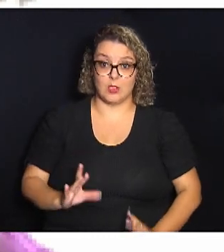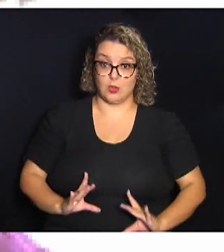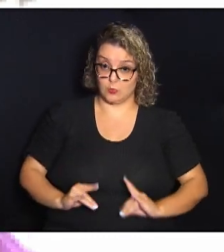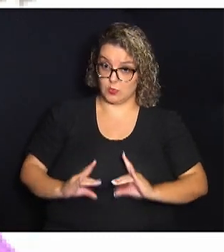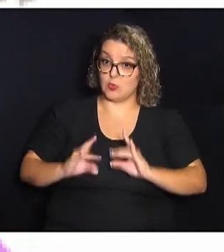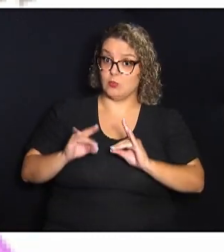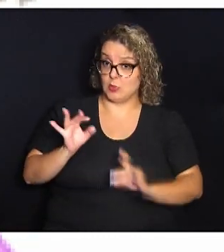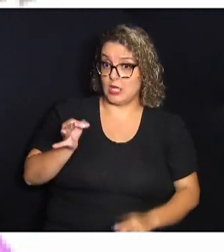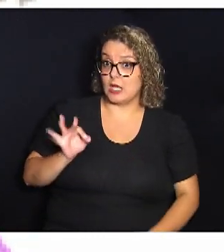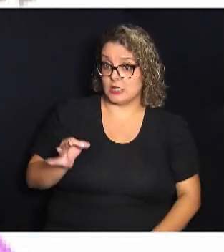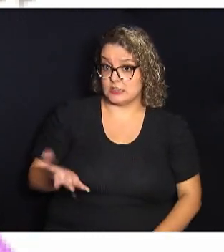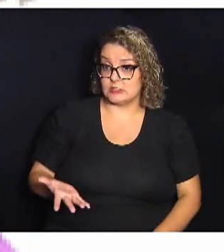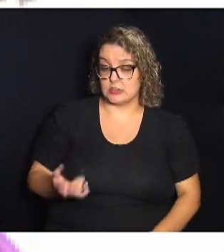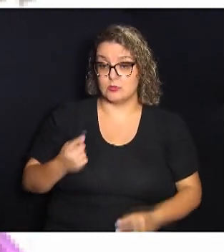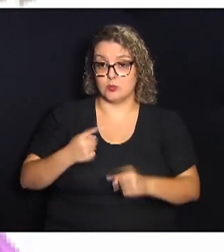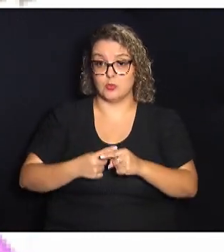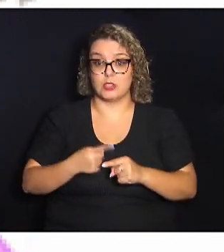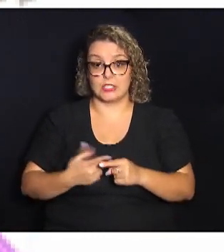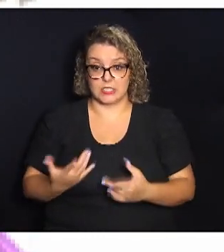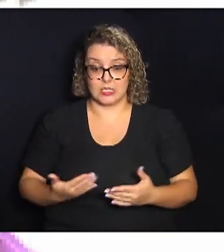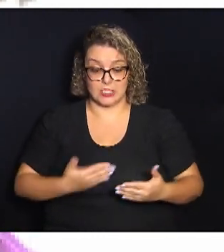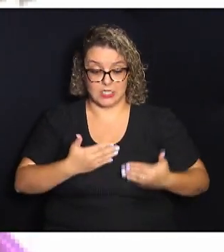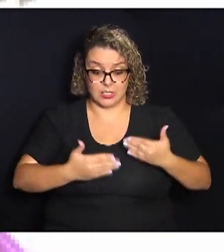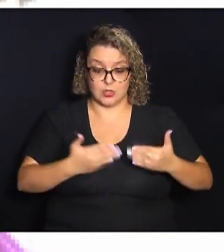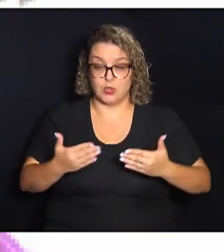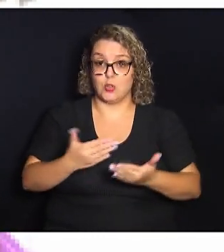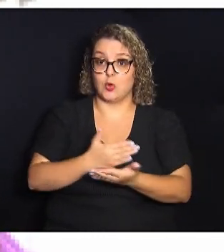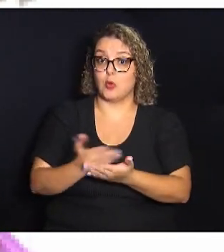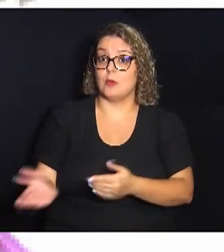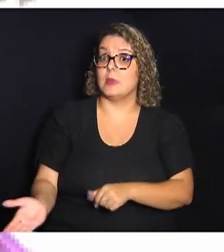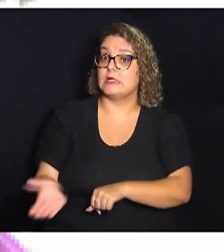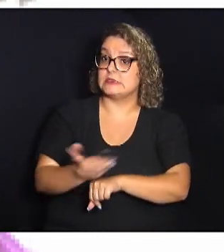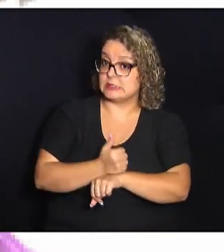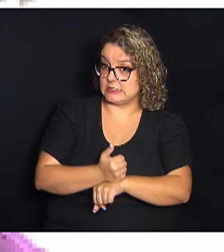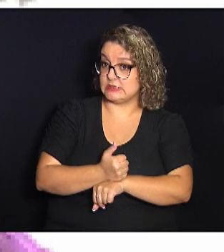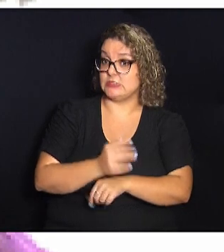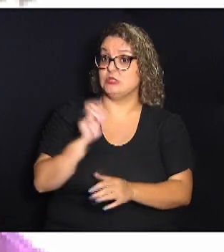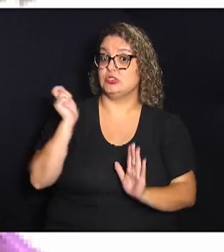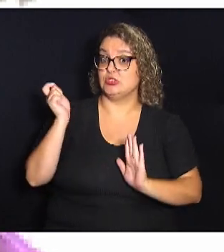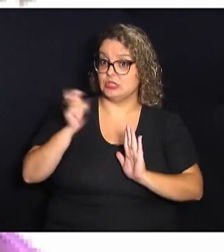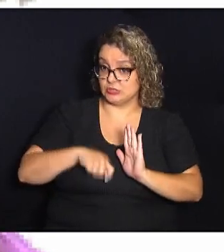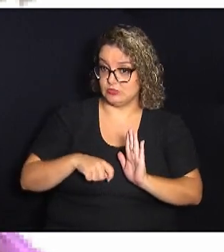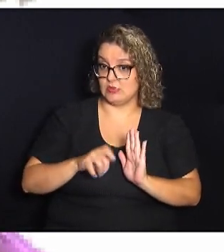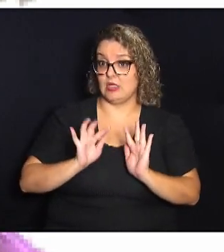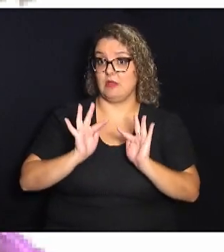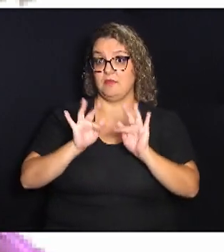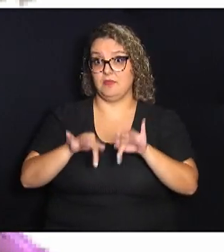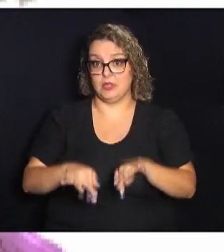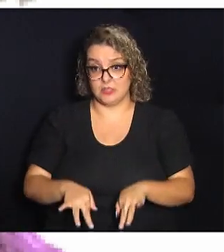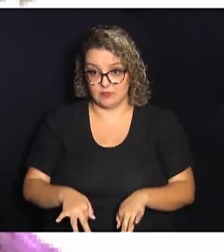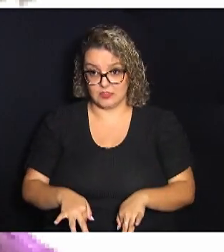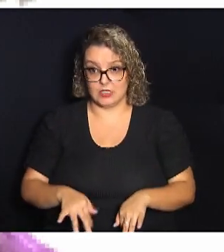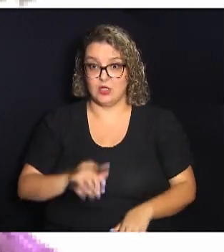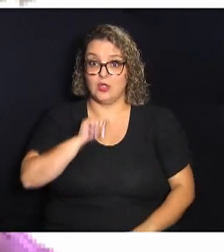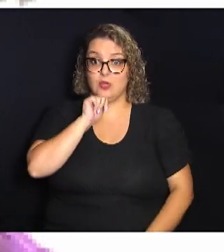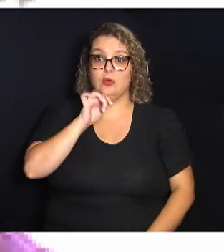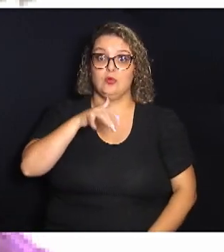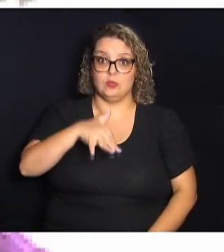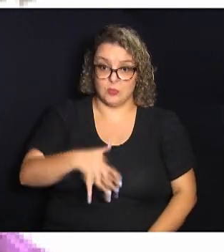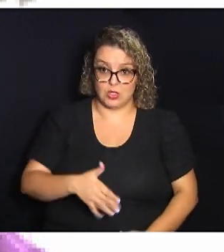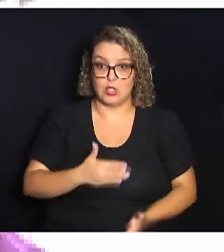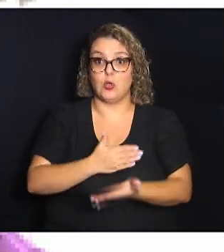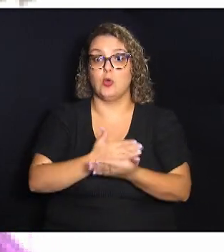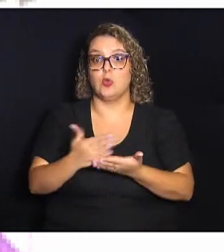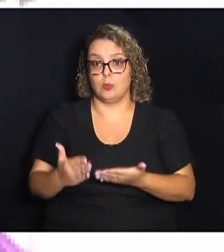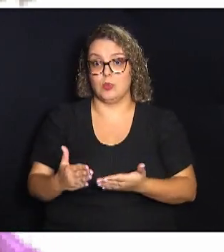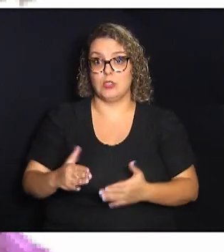sem dúvida nenhuma, porque esse processo começa muito antes de efetivamente encerrar a menstruação e começar a dar início